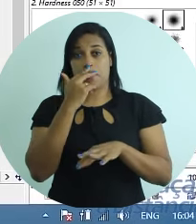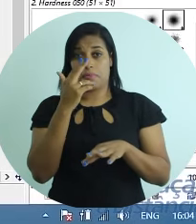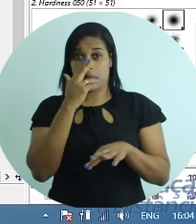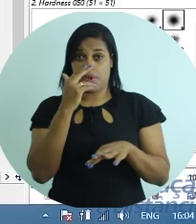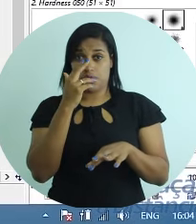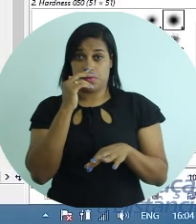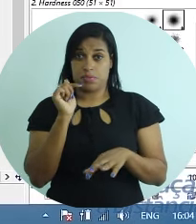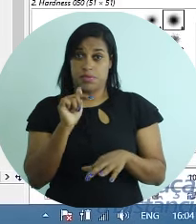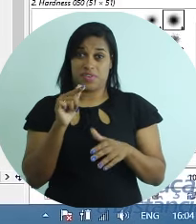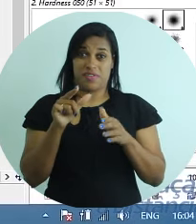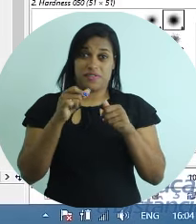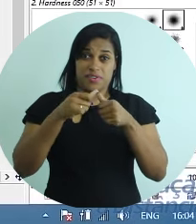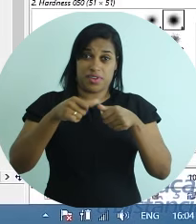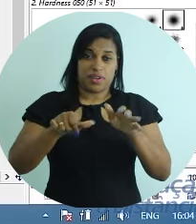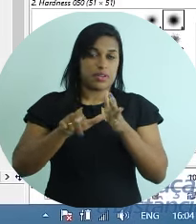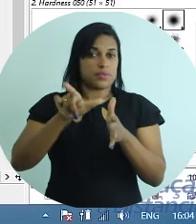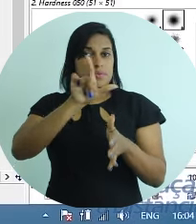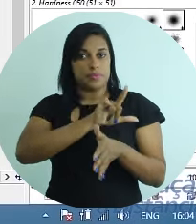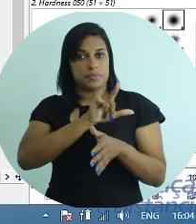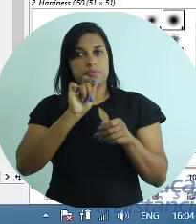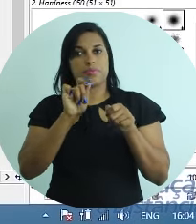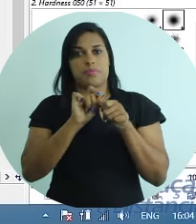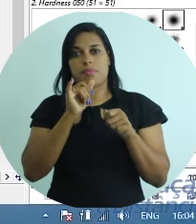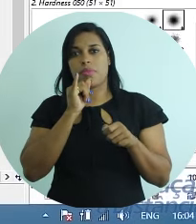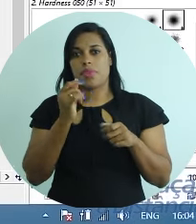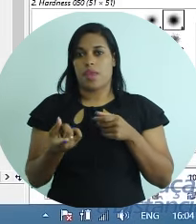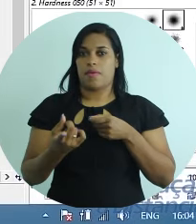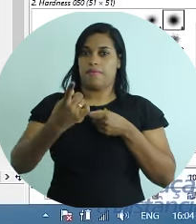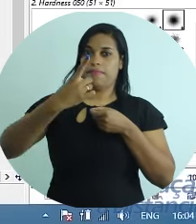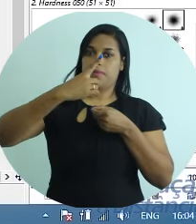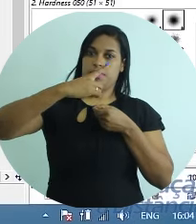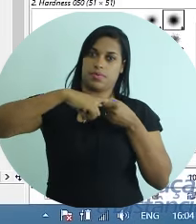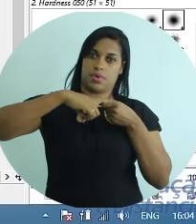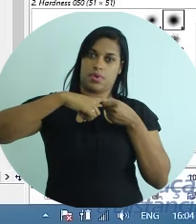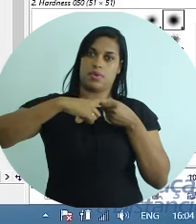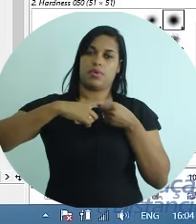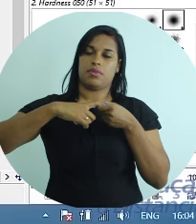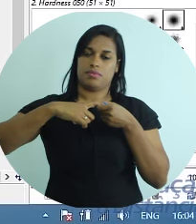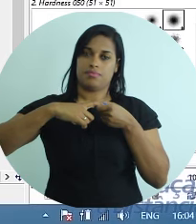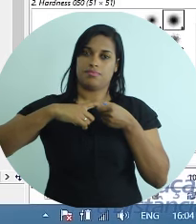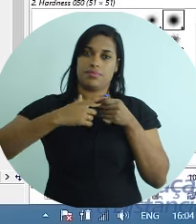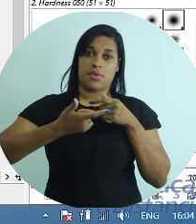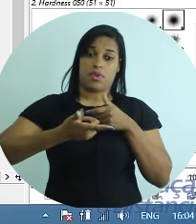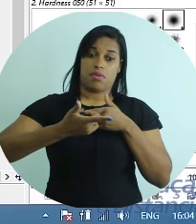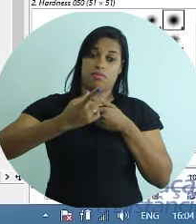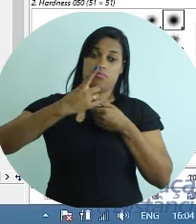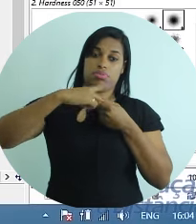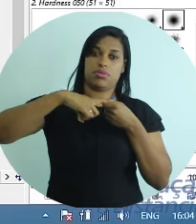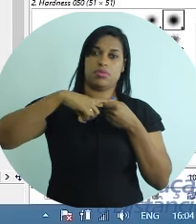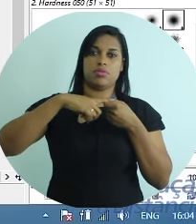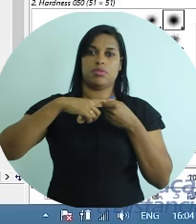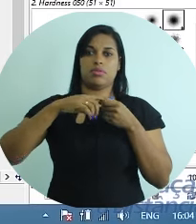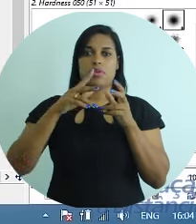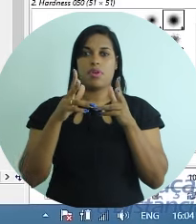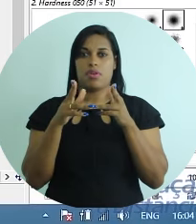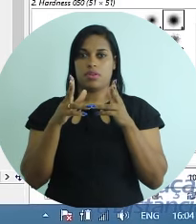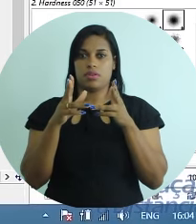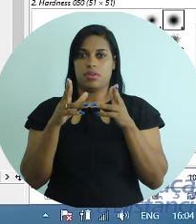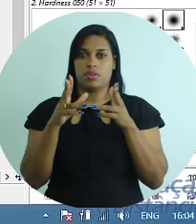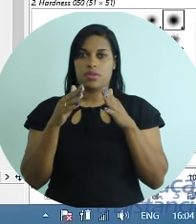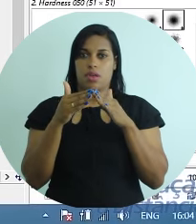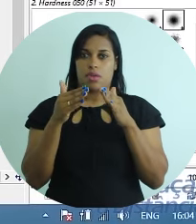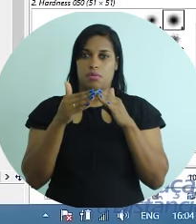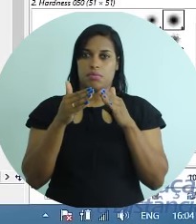proporção que ela tinha ficado antes. Então, para fazer voltar, para voltar ela no estado anterior, eu vou lá no menu editar e peço para